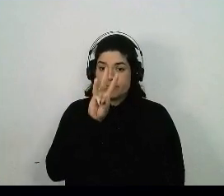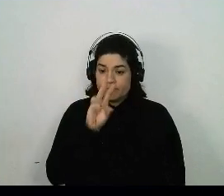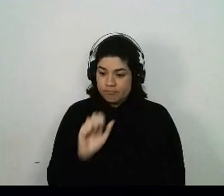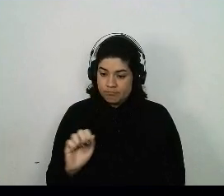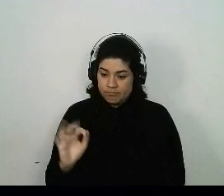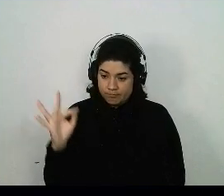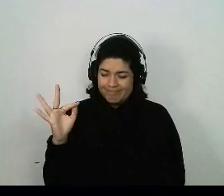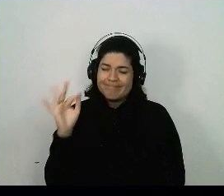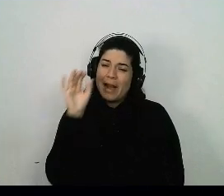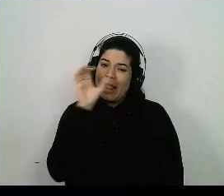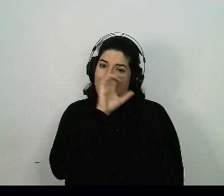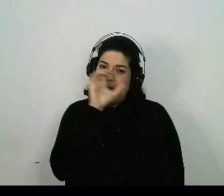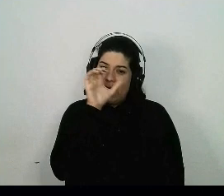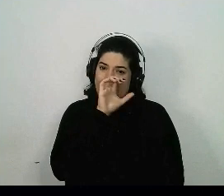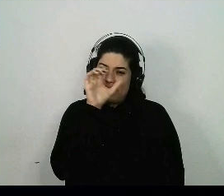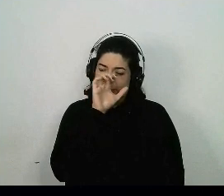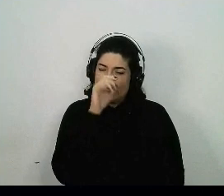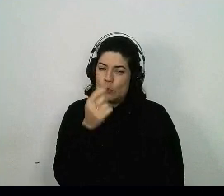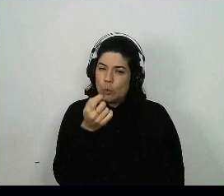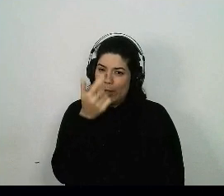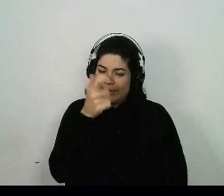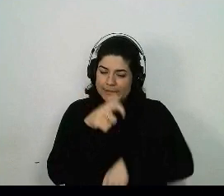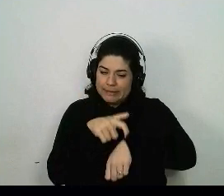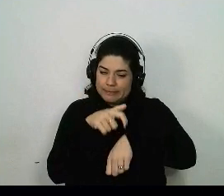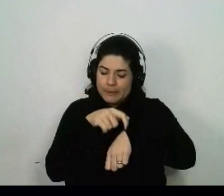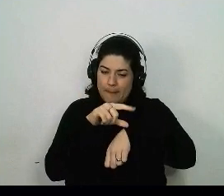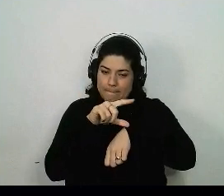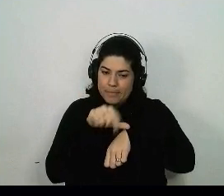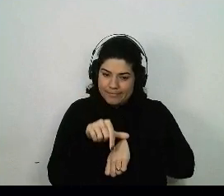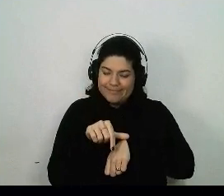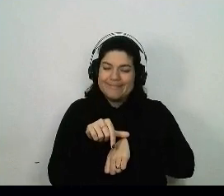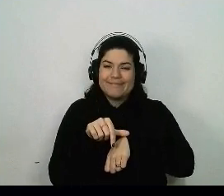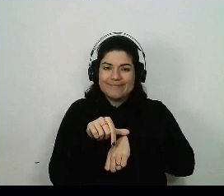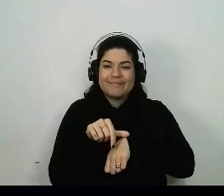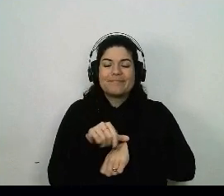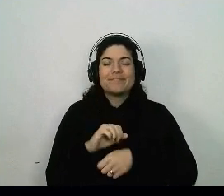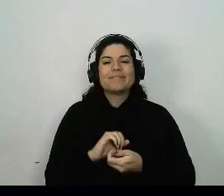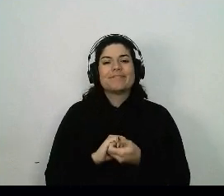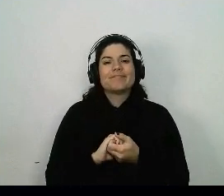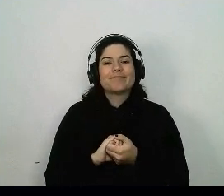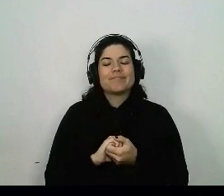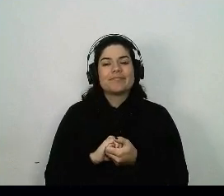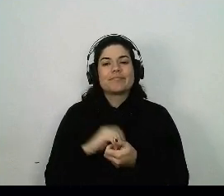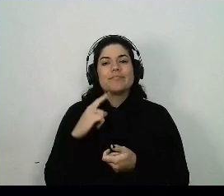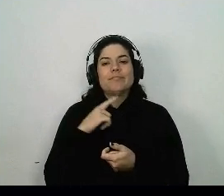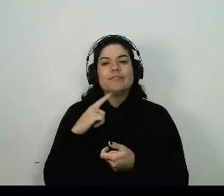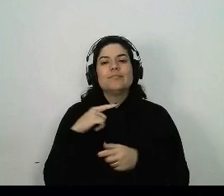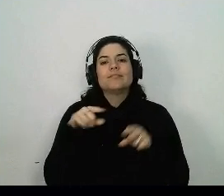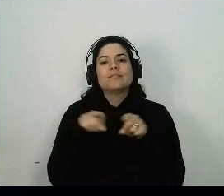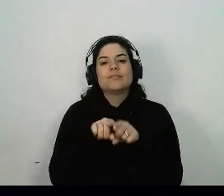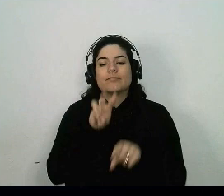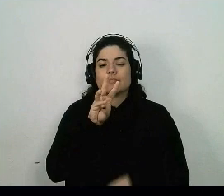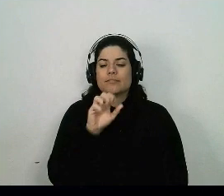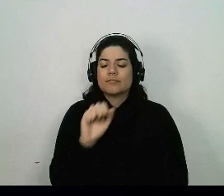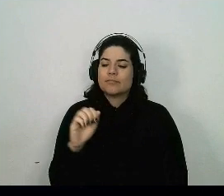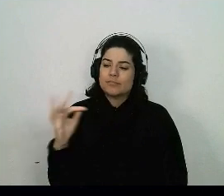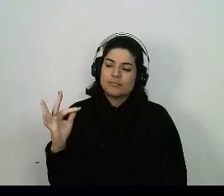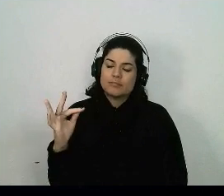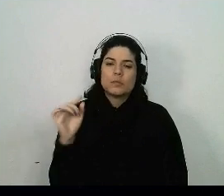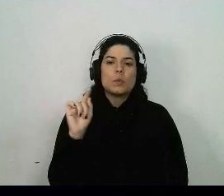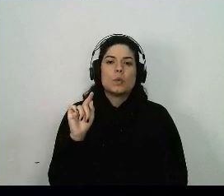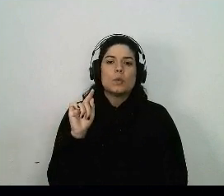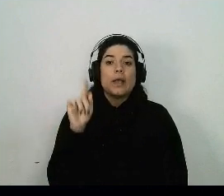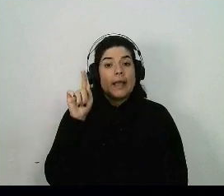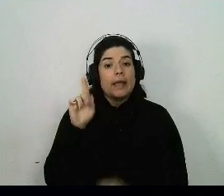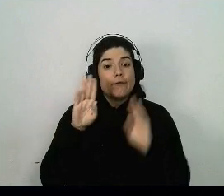pouquinho já no tempo aqui, com o tempo um pouco corrido, a gente fala do Well Architect Framework. Então, esse já é um framework voltado, de fato,